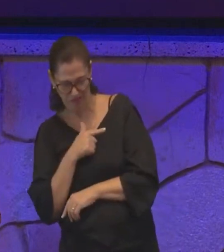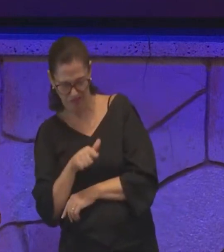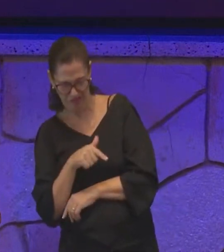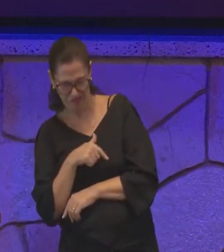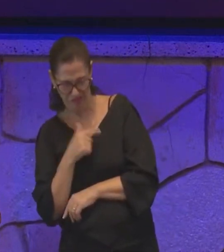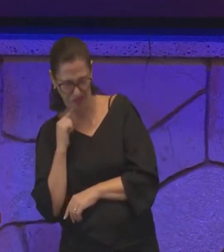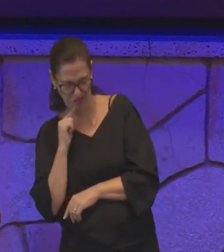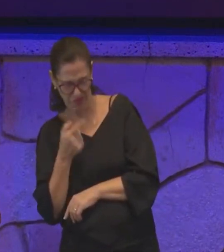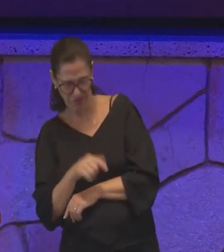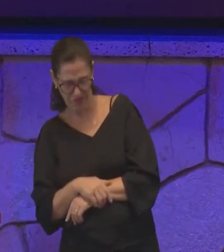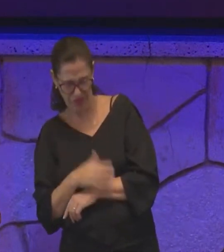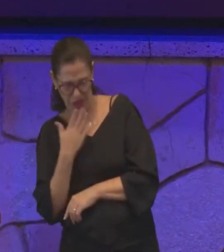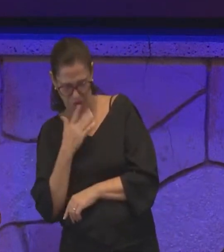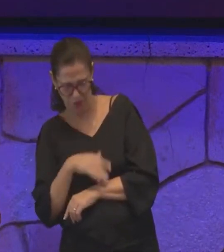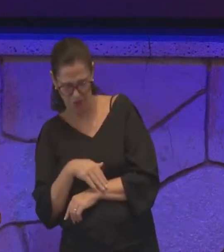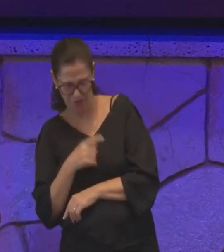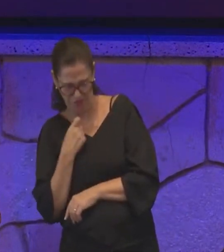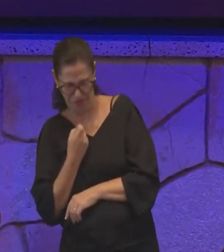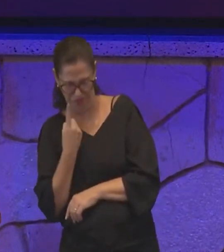Que a cor do seu sapato não é boa.